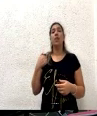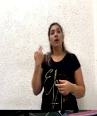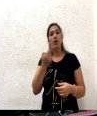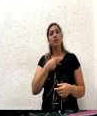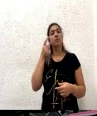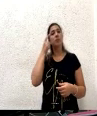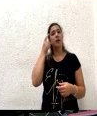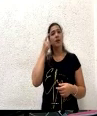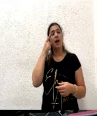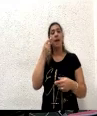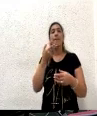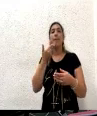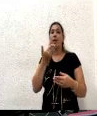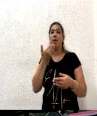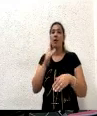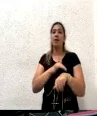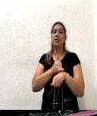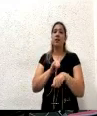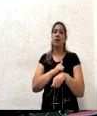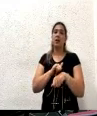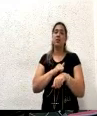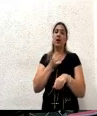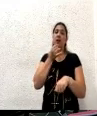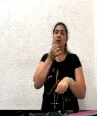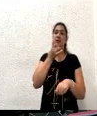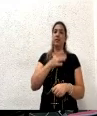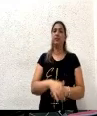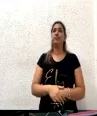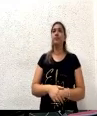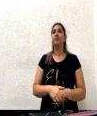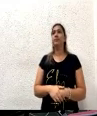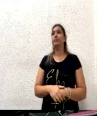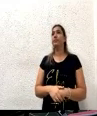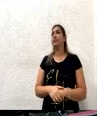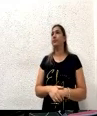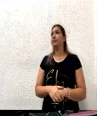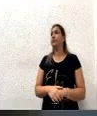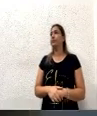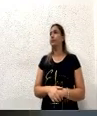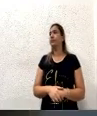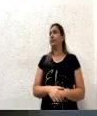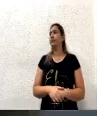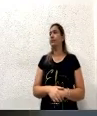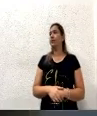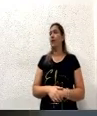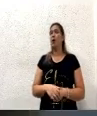estratégia. Legal. Está aberto os vereadores. Quem quer fazer a pergunta?